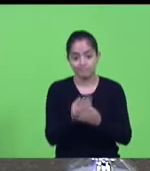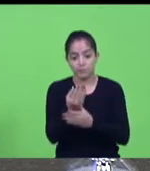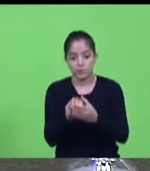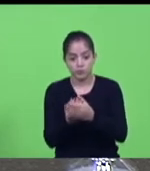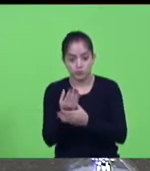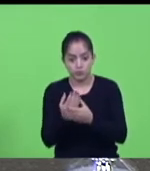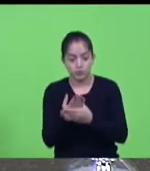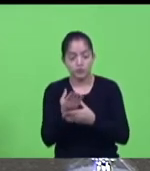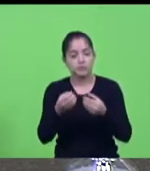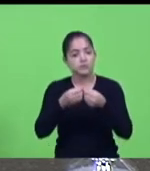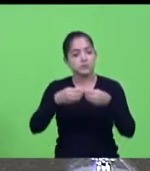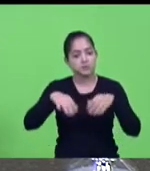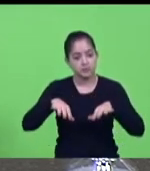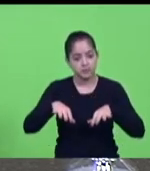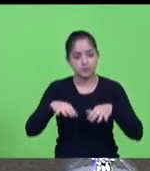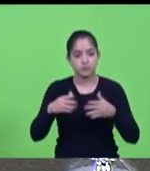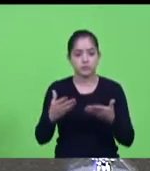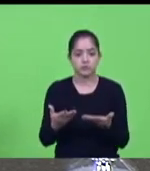produtivas